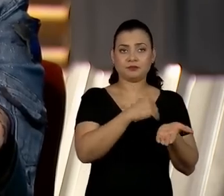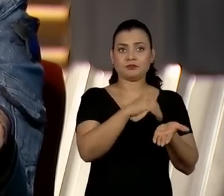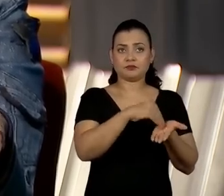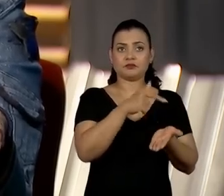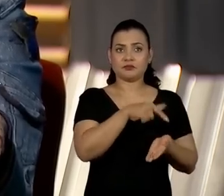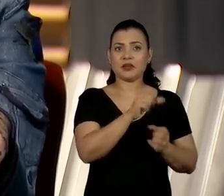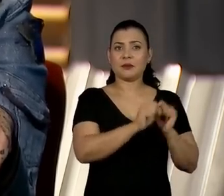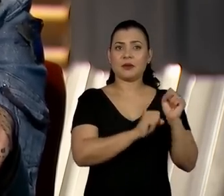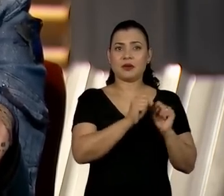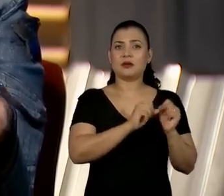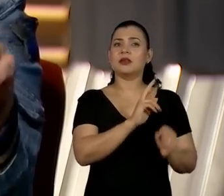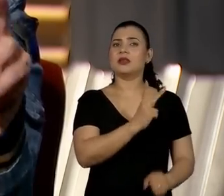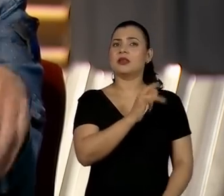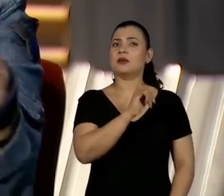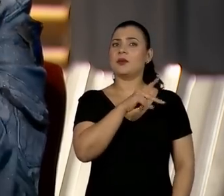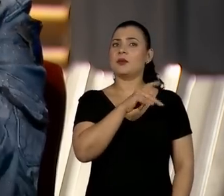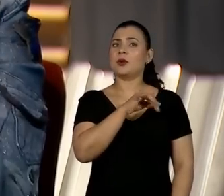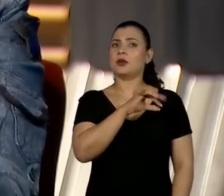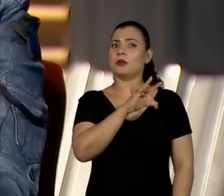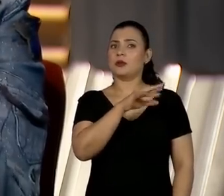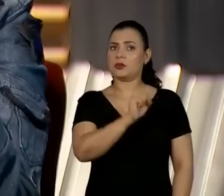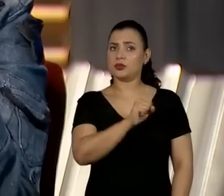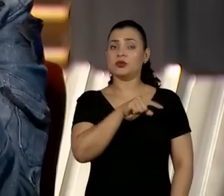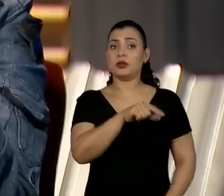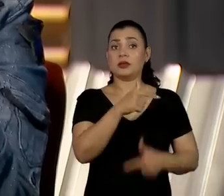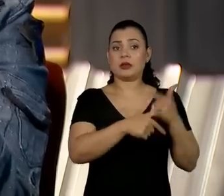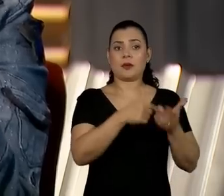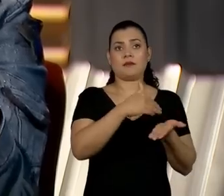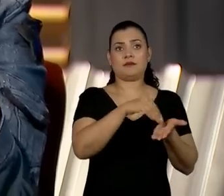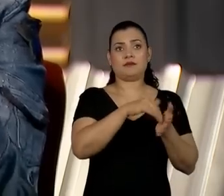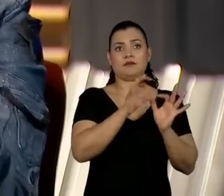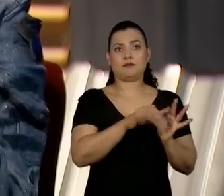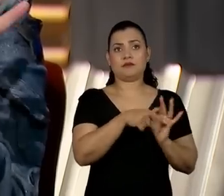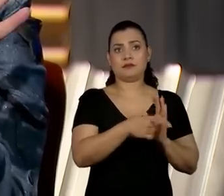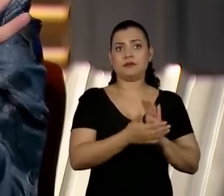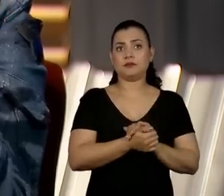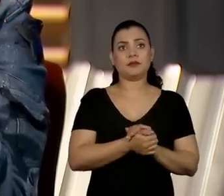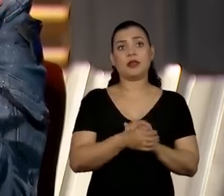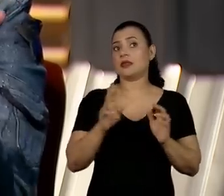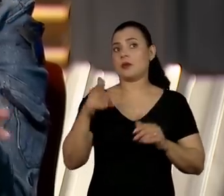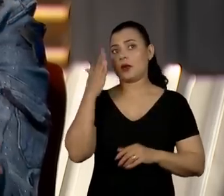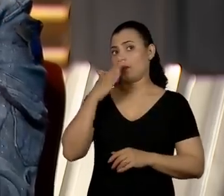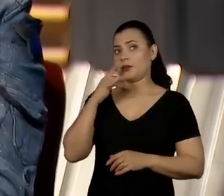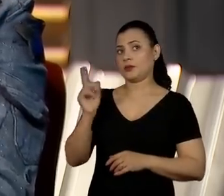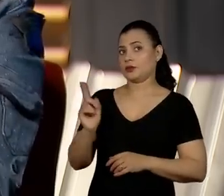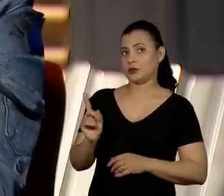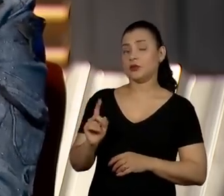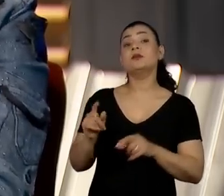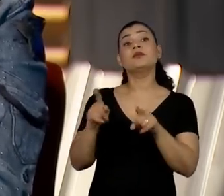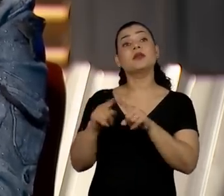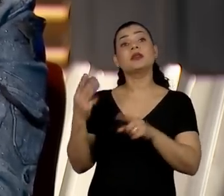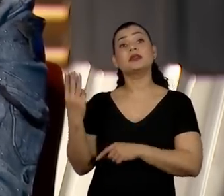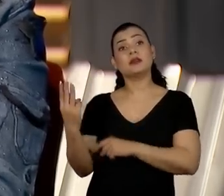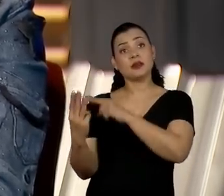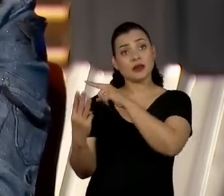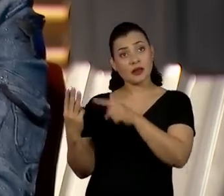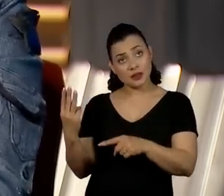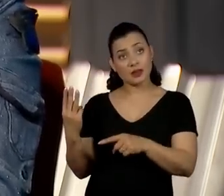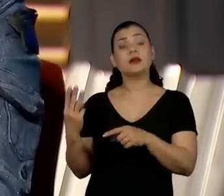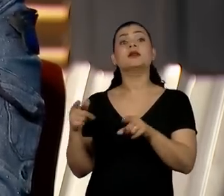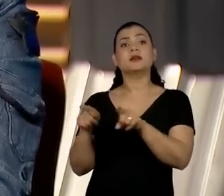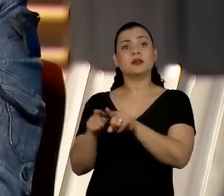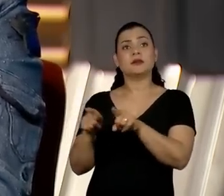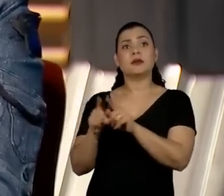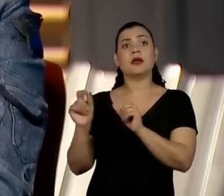era no hipopótamos que aí ela trabalhavam mesmo e tal não era um menino de programa e três delas né